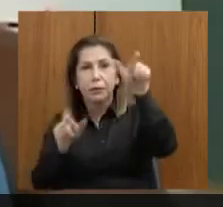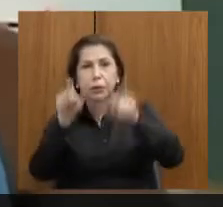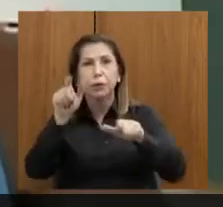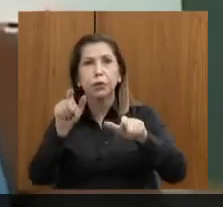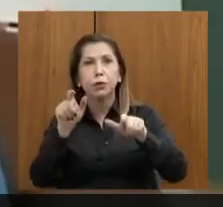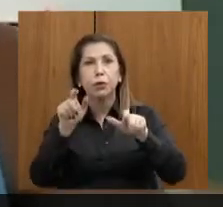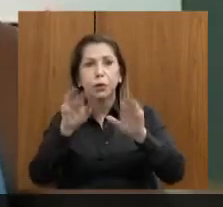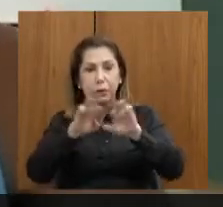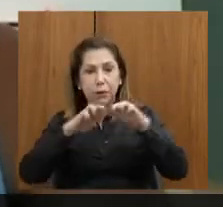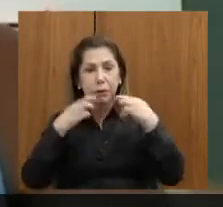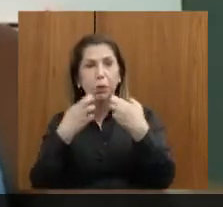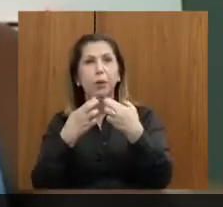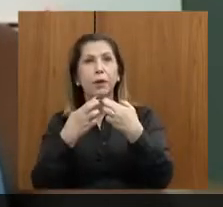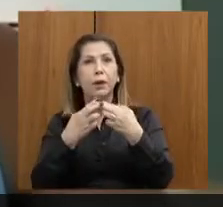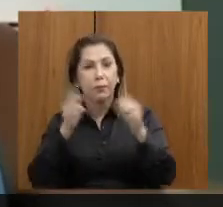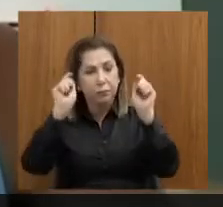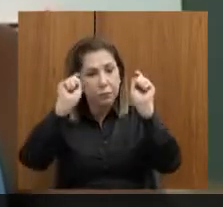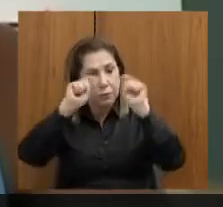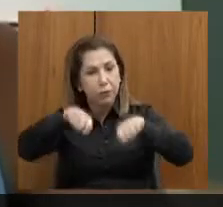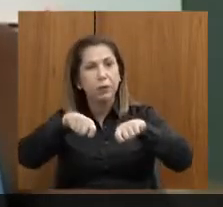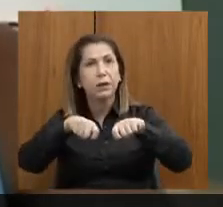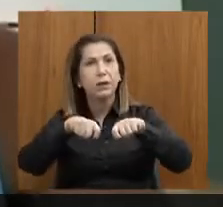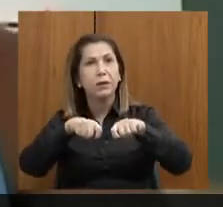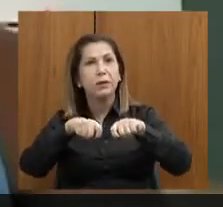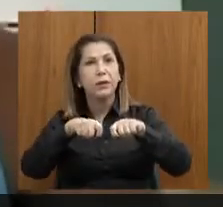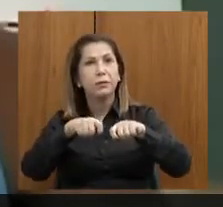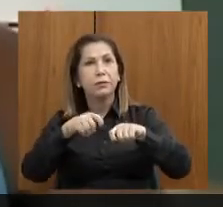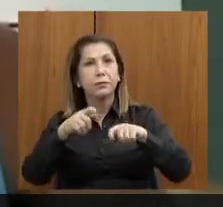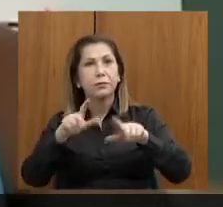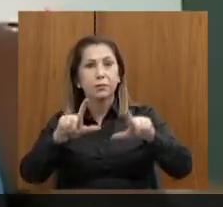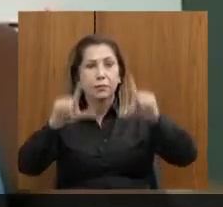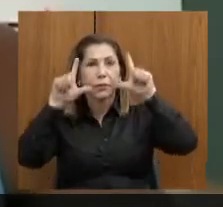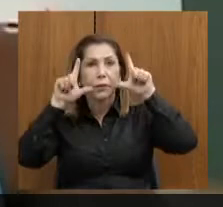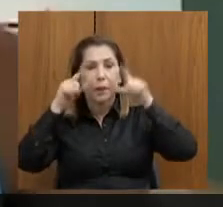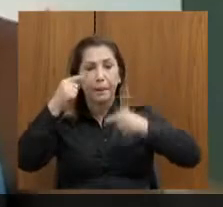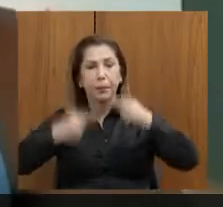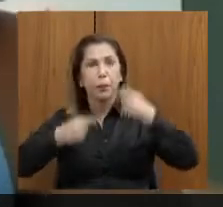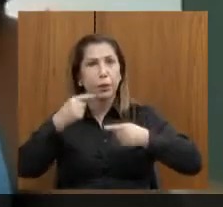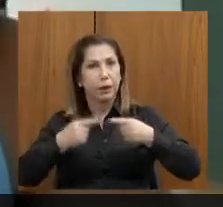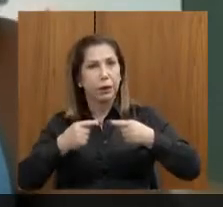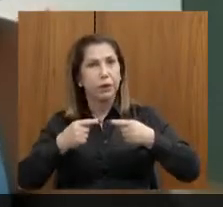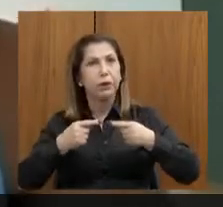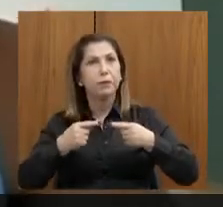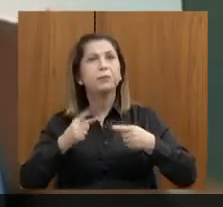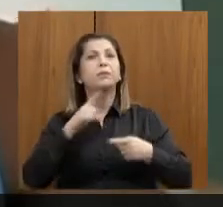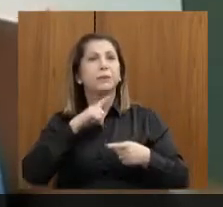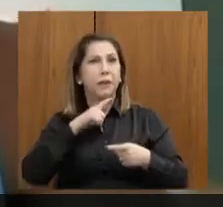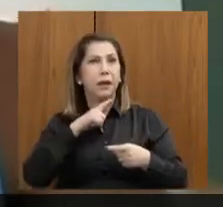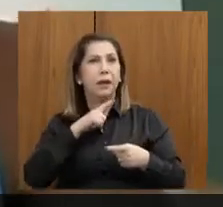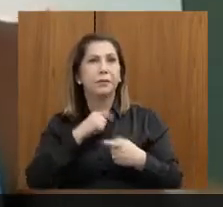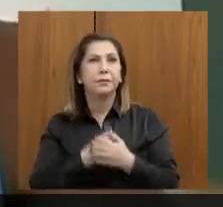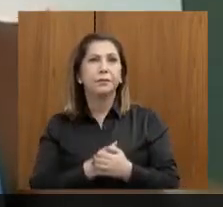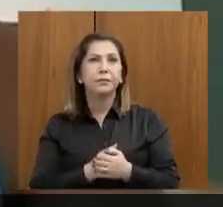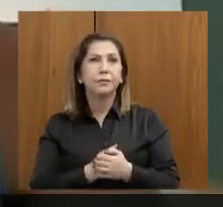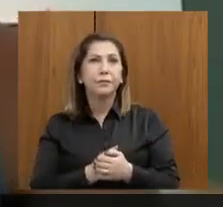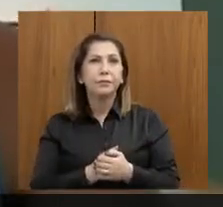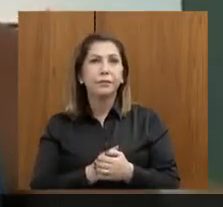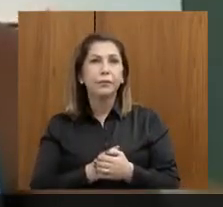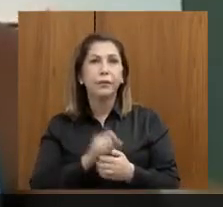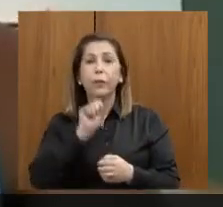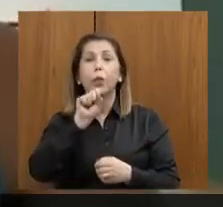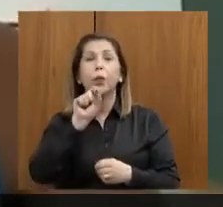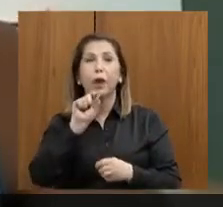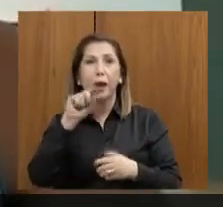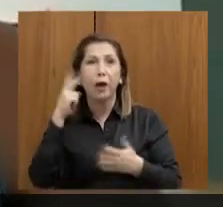placa de fato elas possam fazer também tente junto às políticas de disputa em relação ao que irá